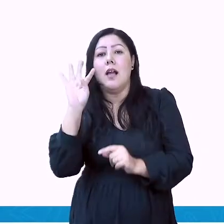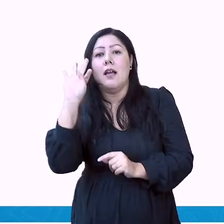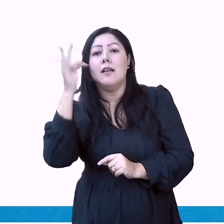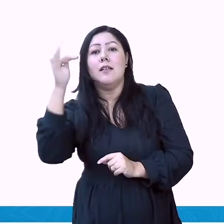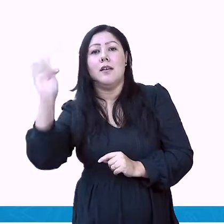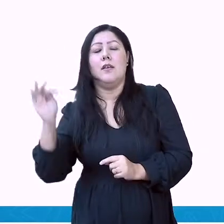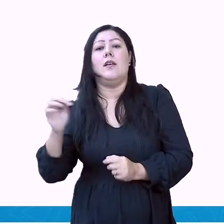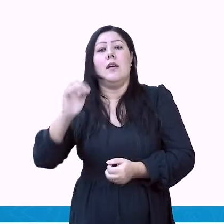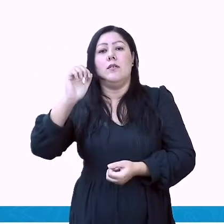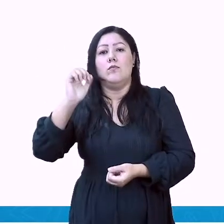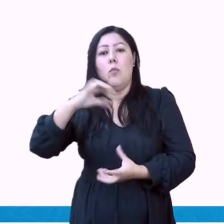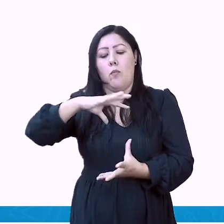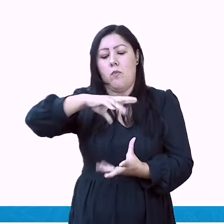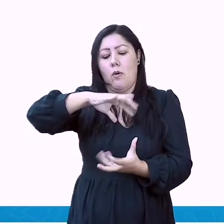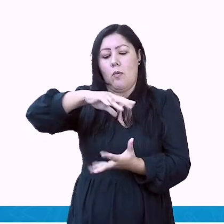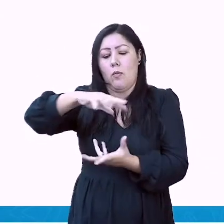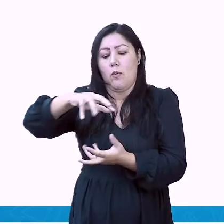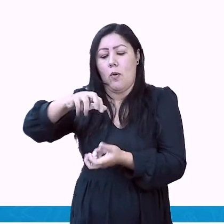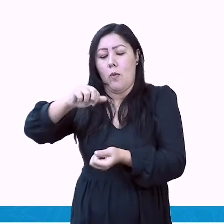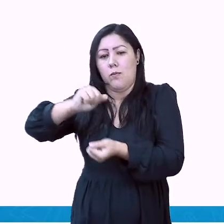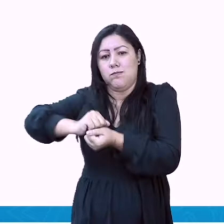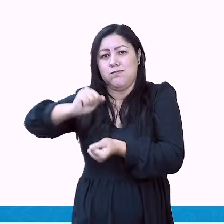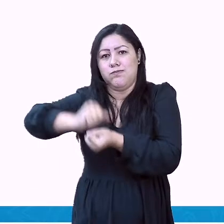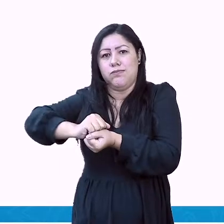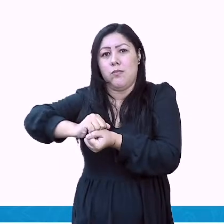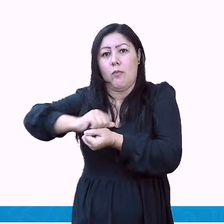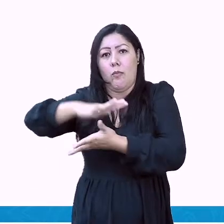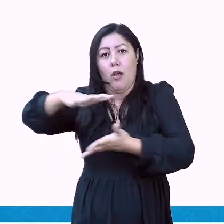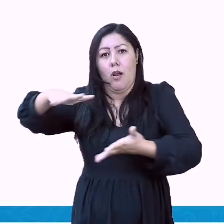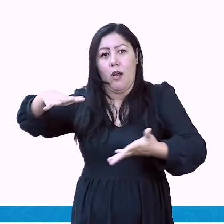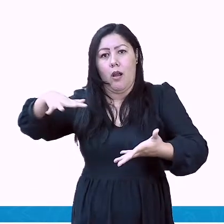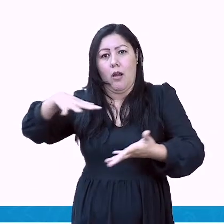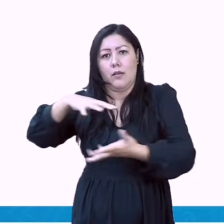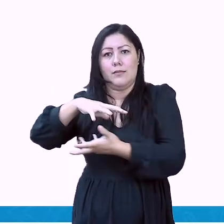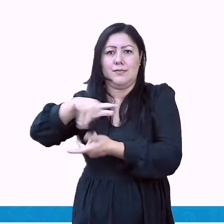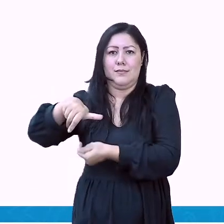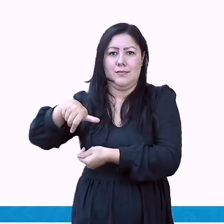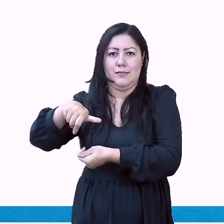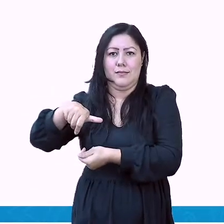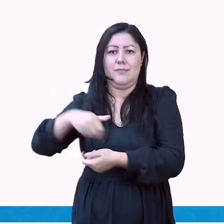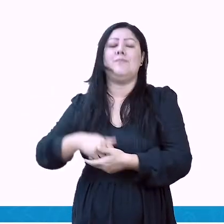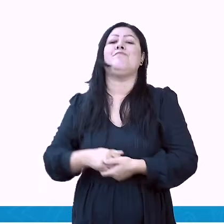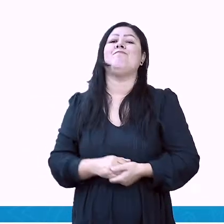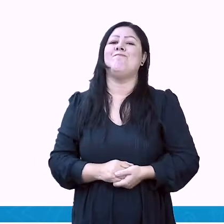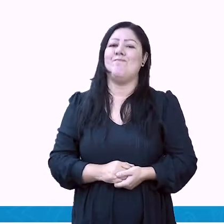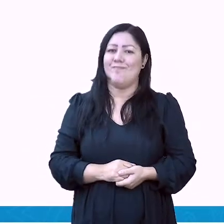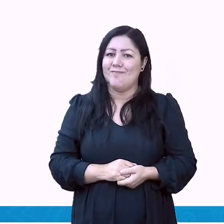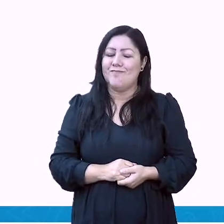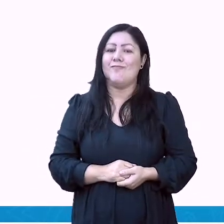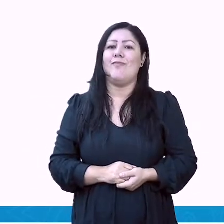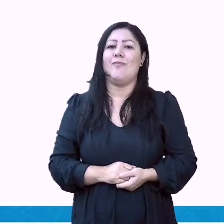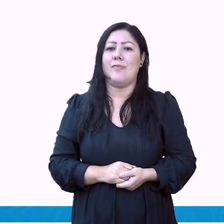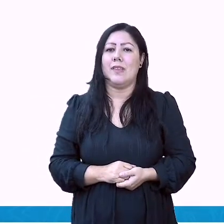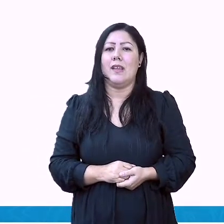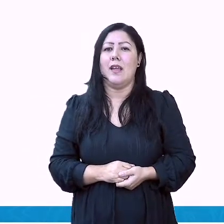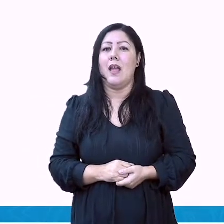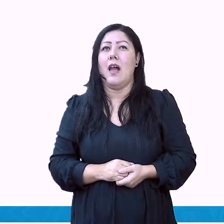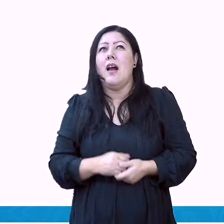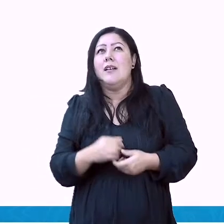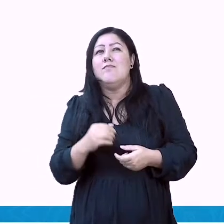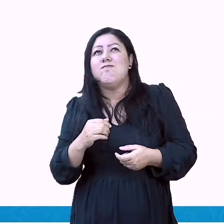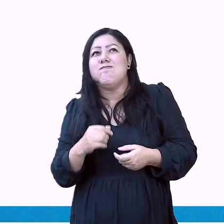explosão. Entenderam o que eu falei para vocês? Então, eu não vou dizer é a única, não, é mais